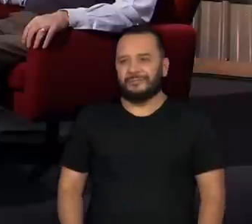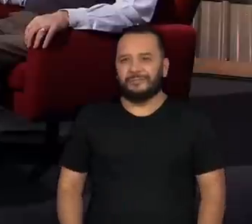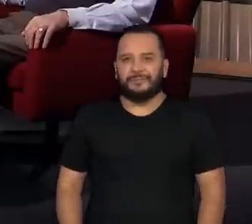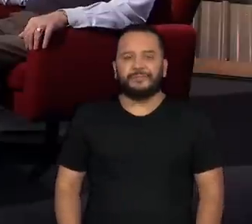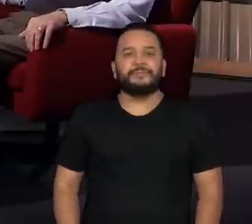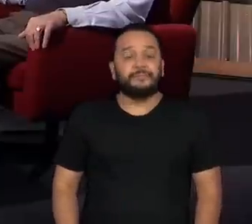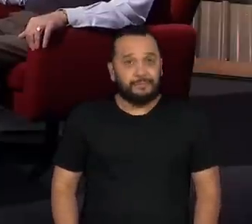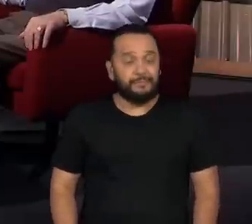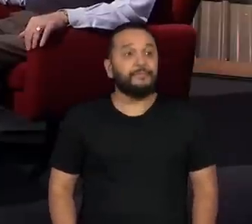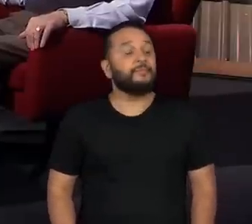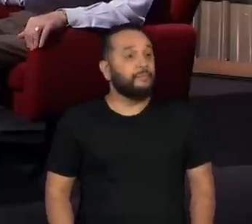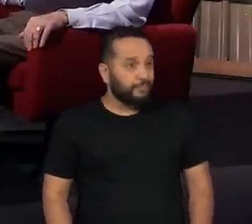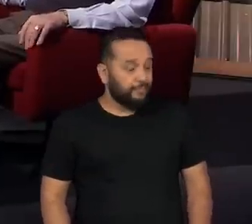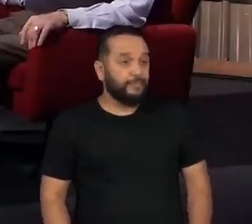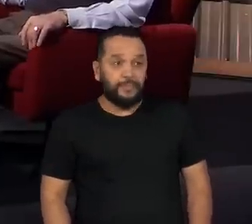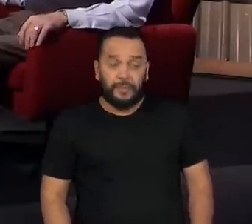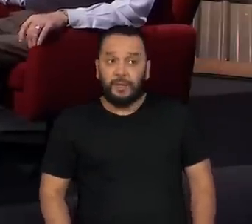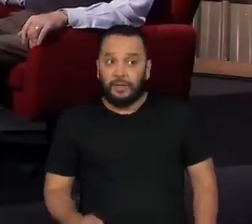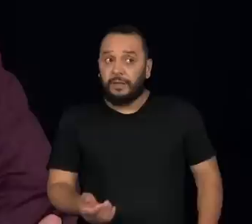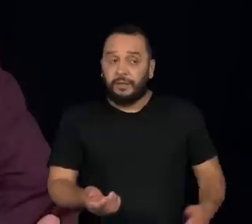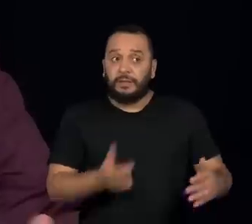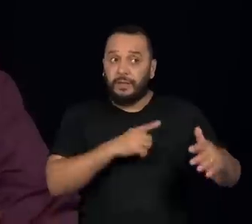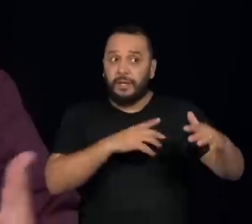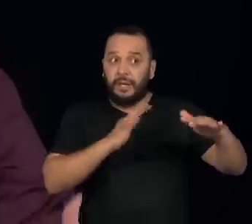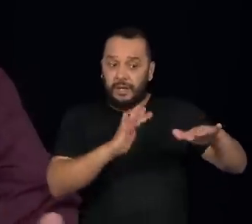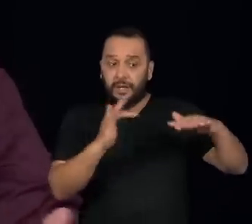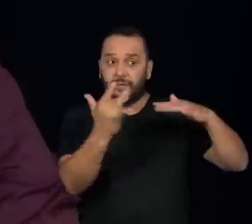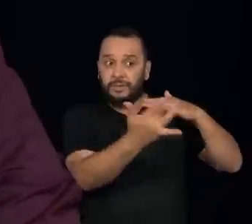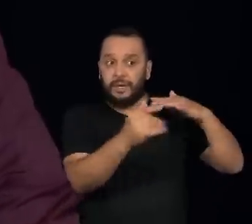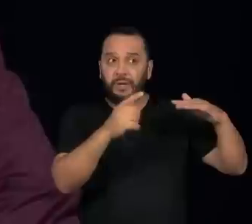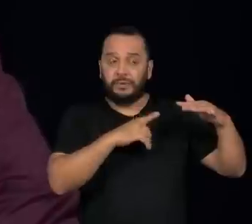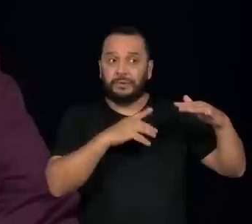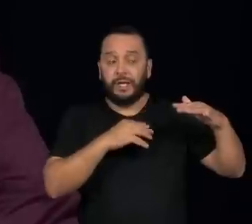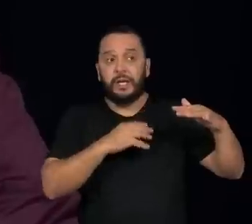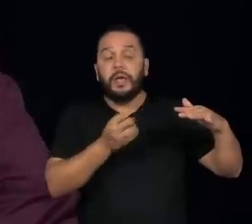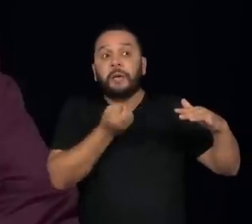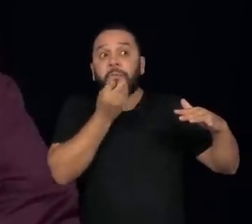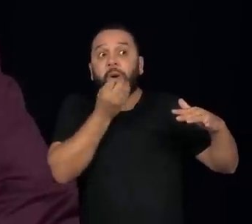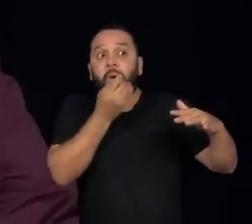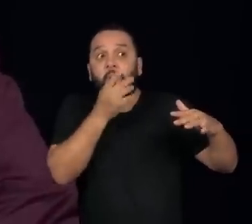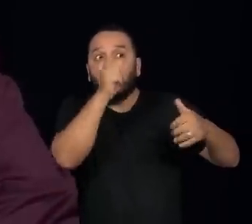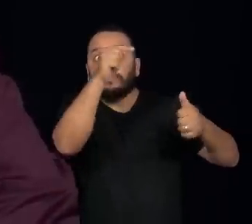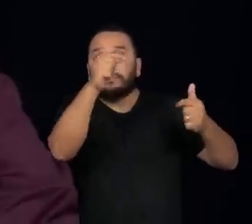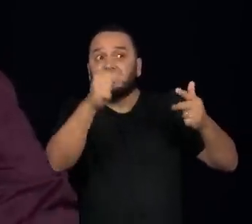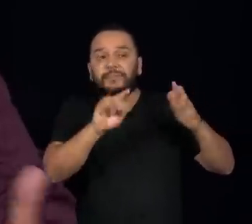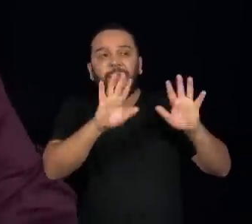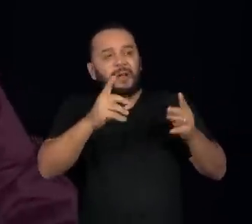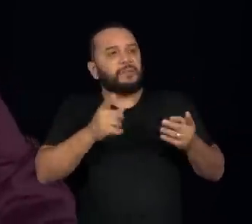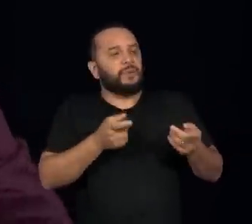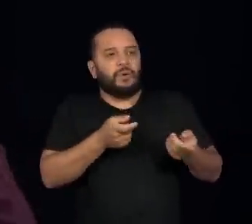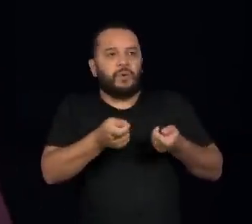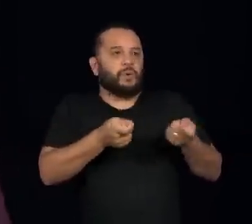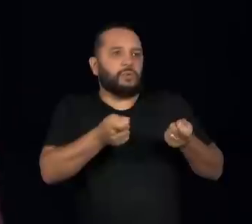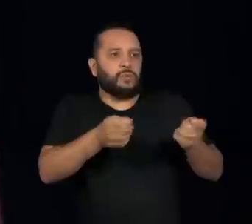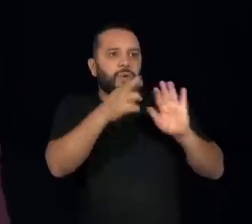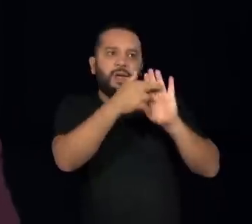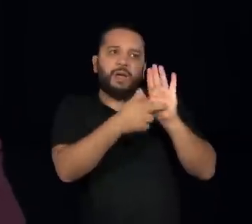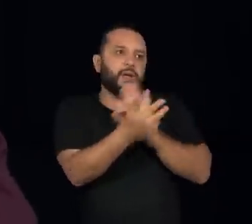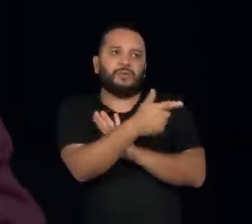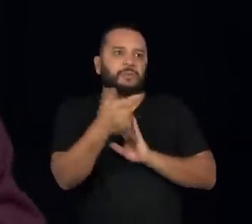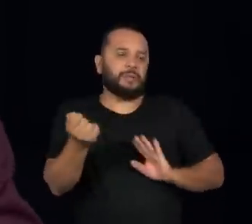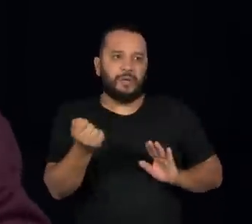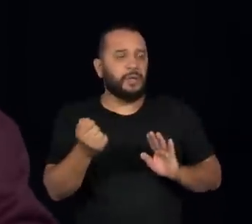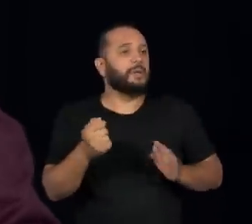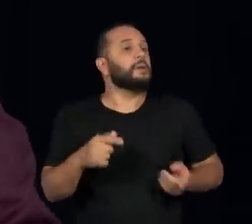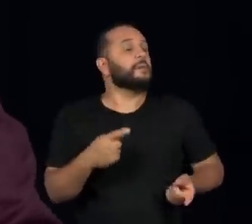os benefícios dessas plataformas elas ficaram desregulados né durante muito tempo né até o que elas